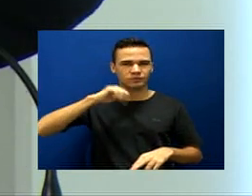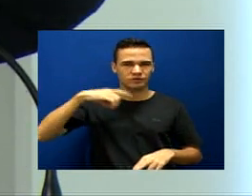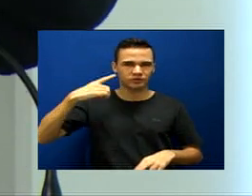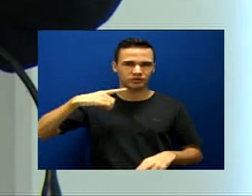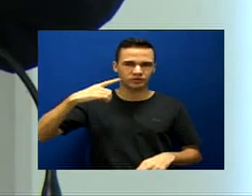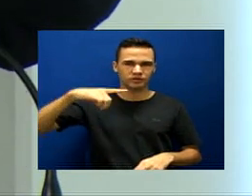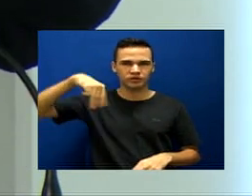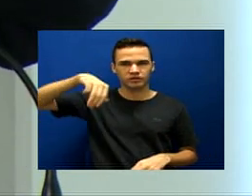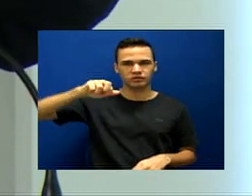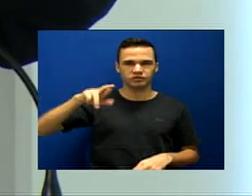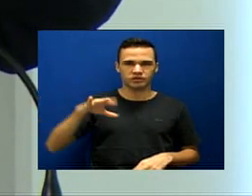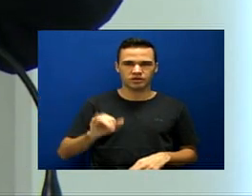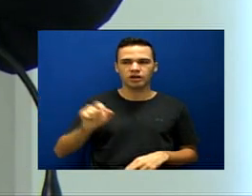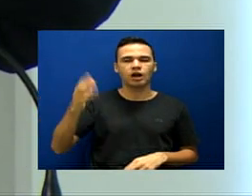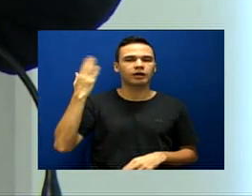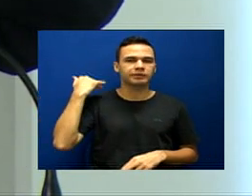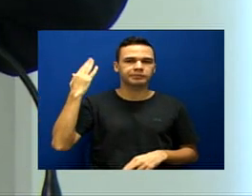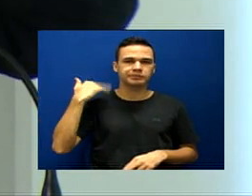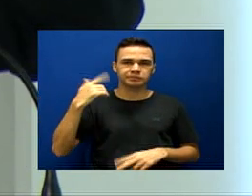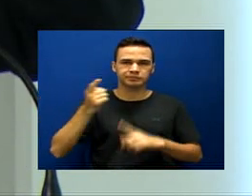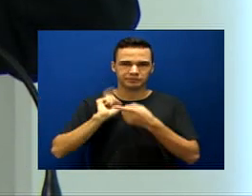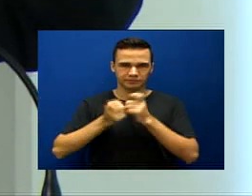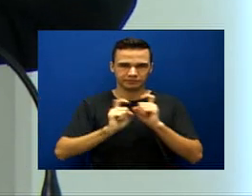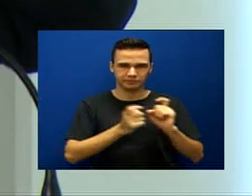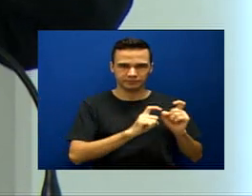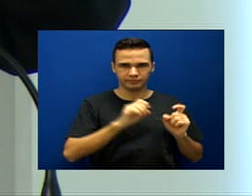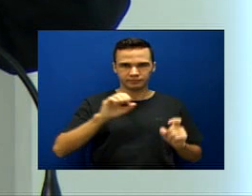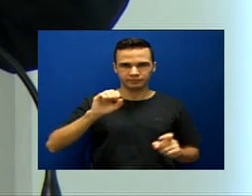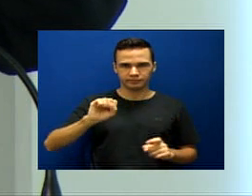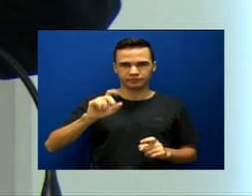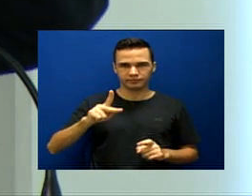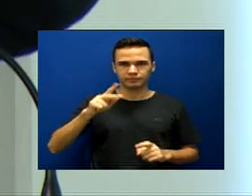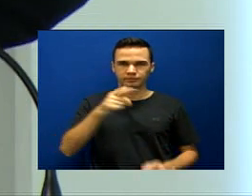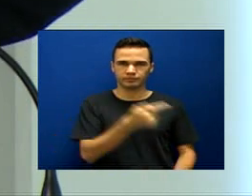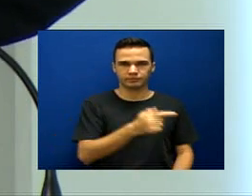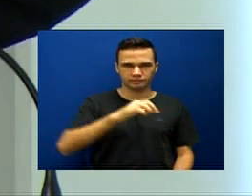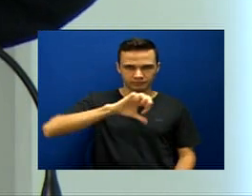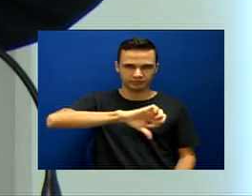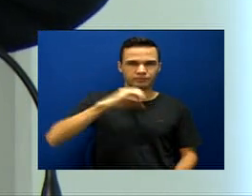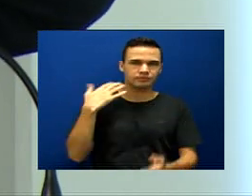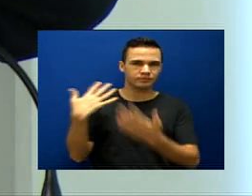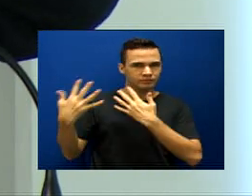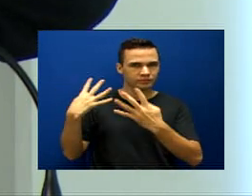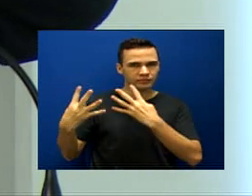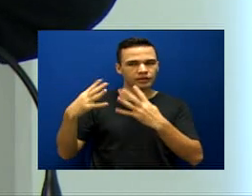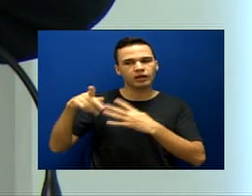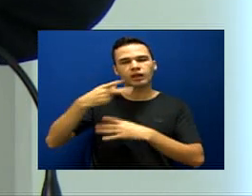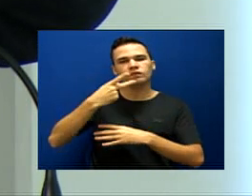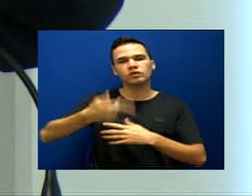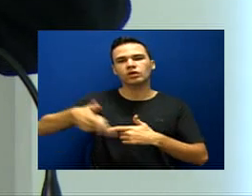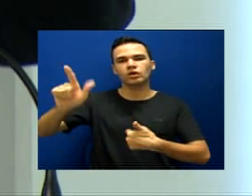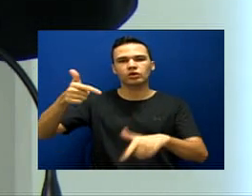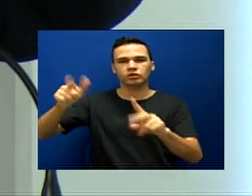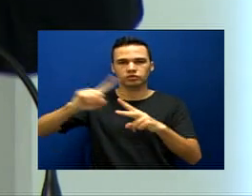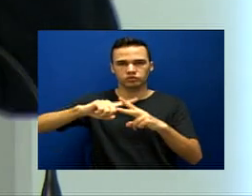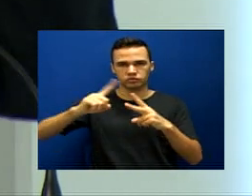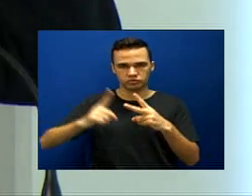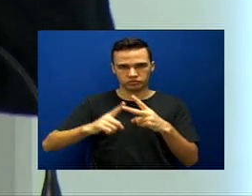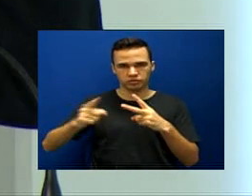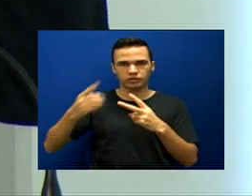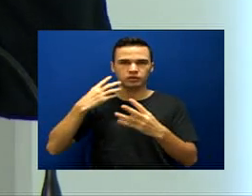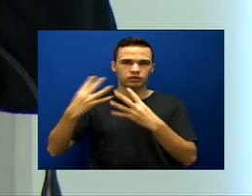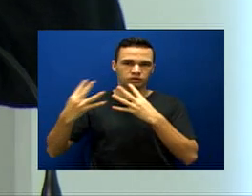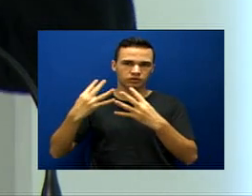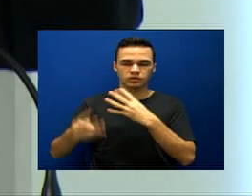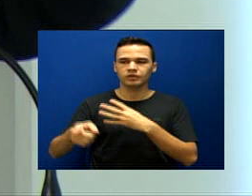conosco, além da reunião que ela teve conosco sobre a SP-79, ela falou de mais duas rodovias. No transcorrer